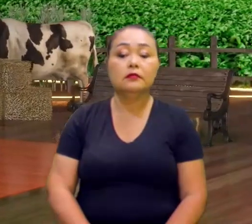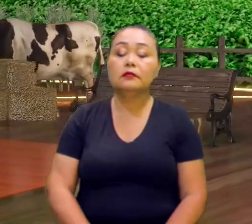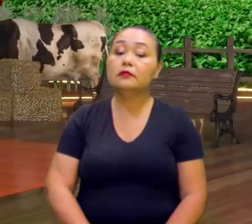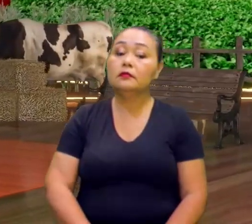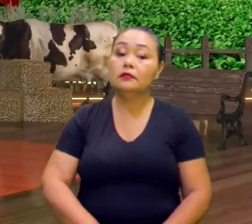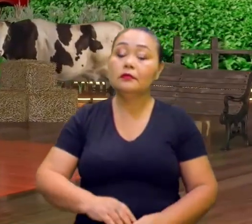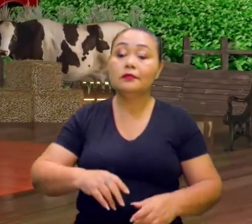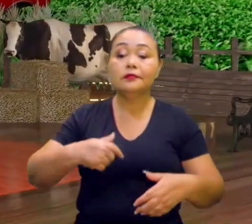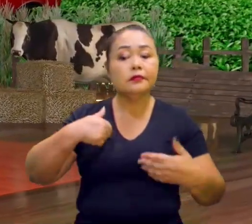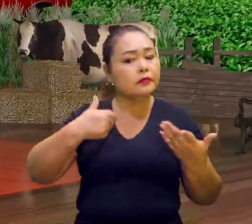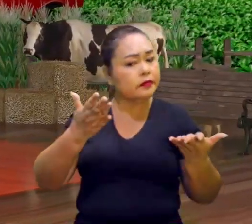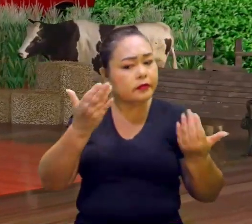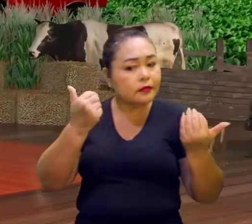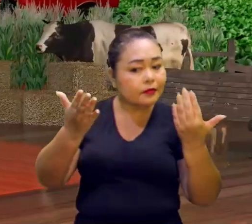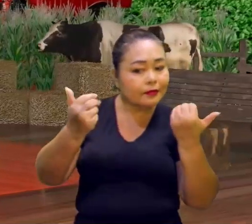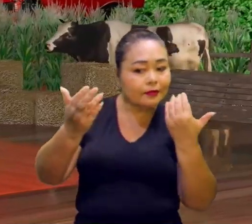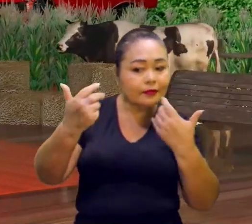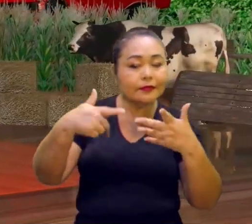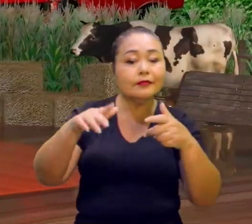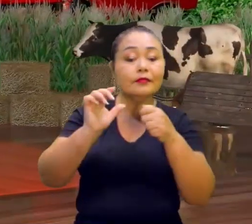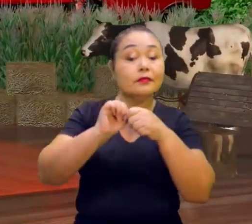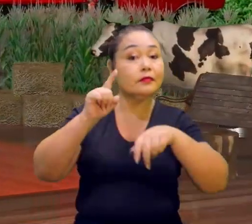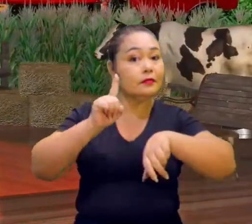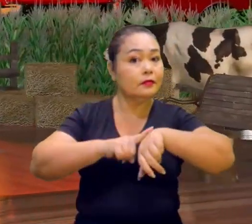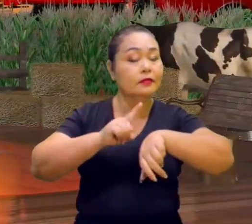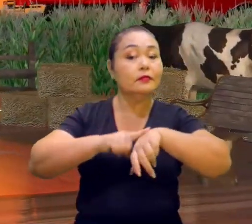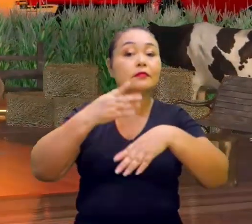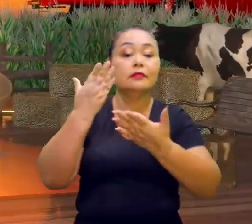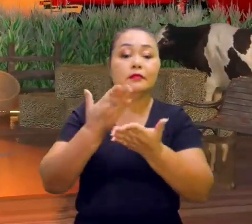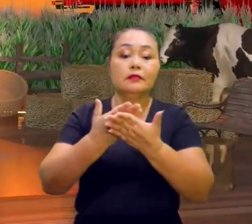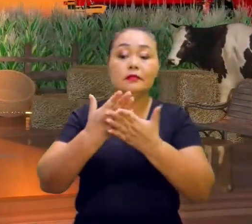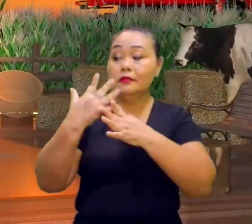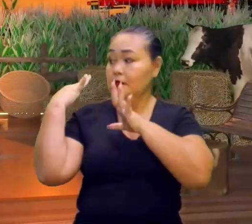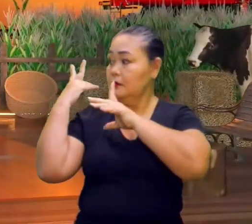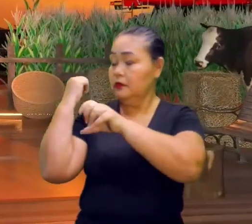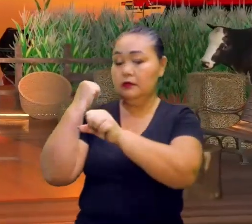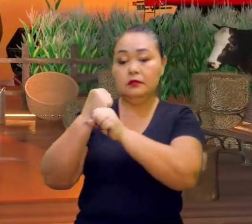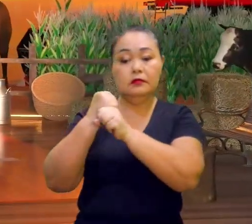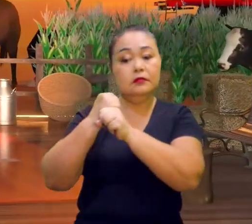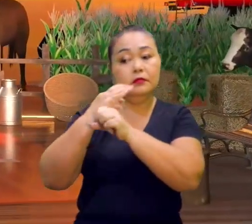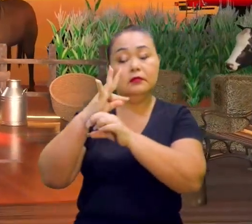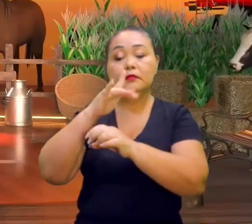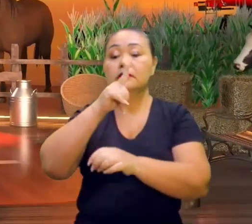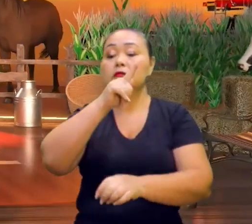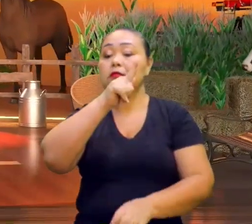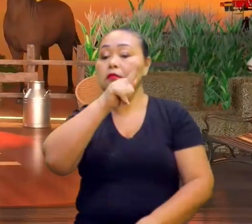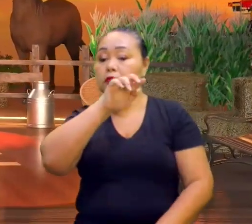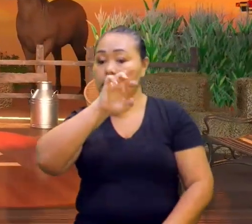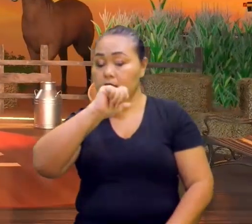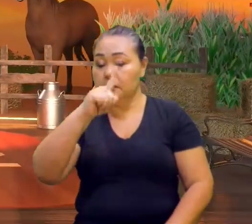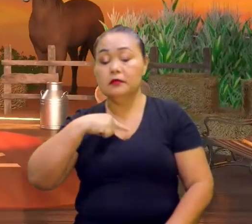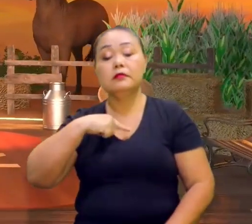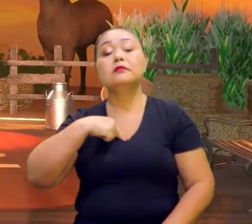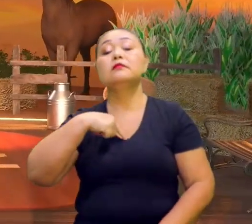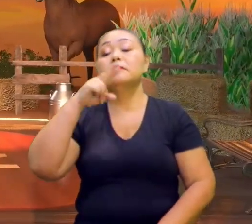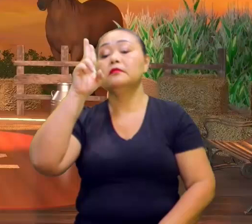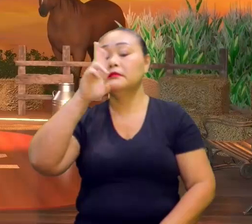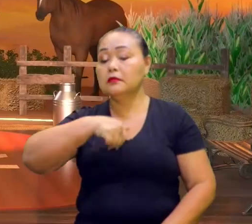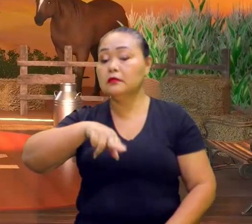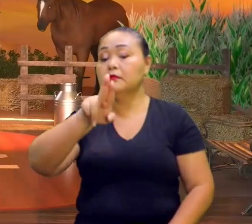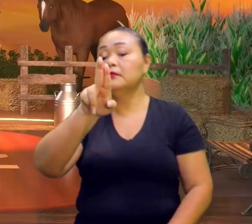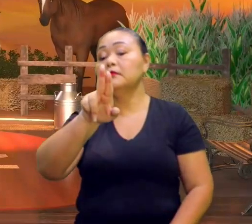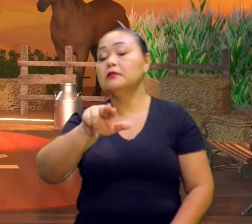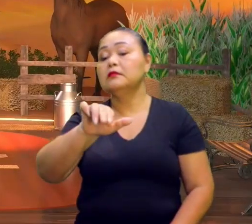Chega, chega, chega, meu povo, que agora é a nossa aula de revisão geral da unidade 1. Pois é,